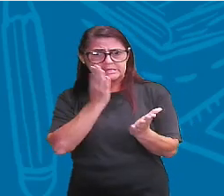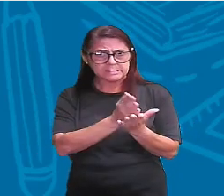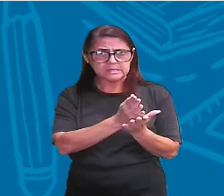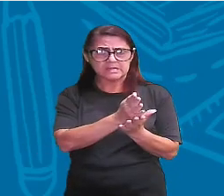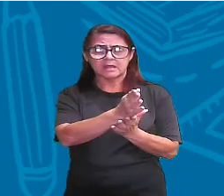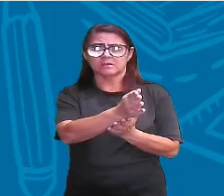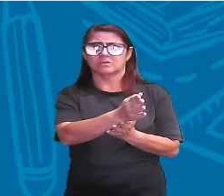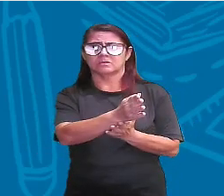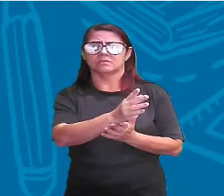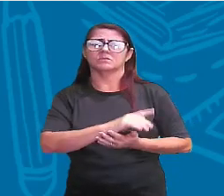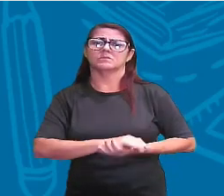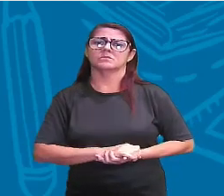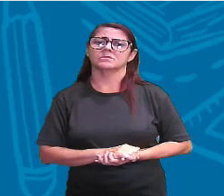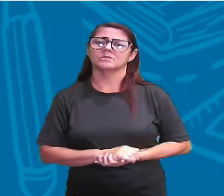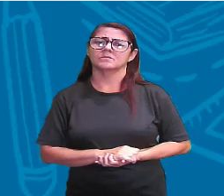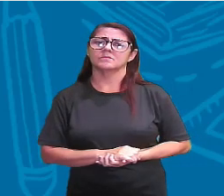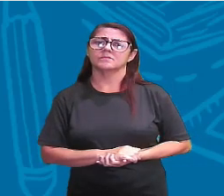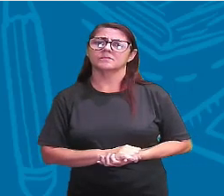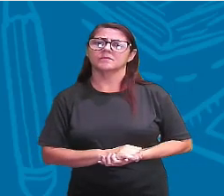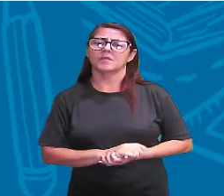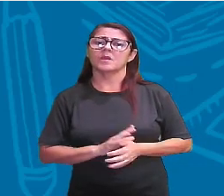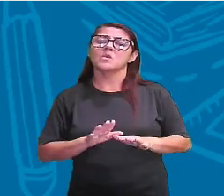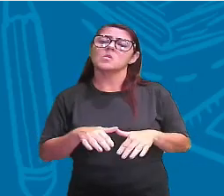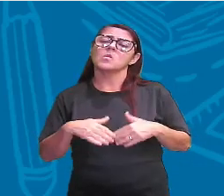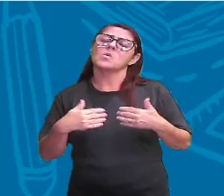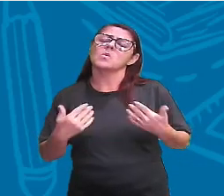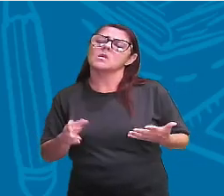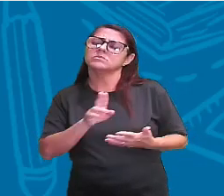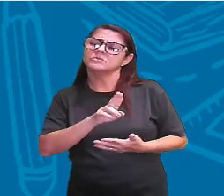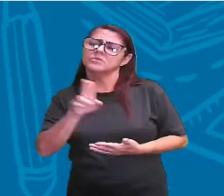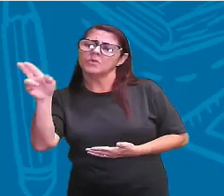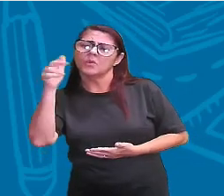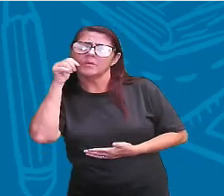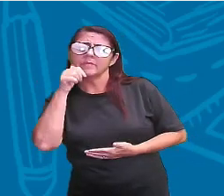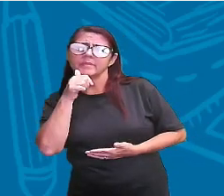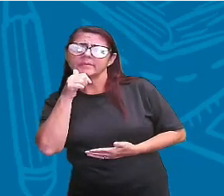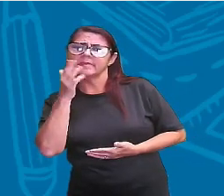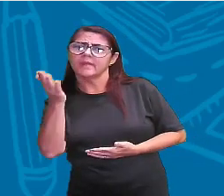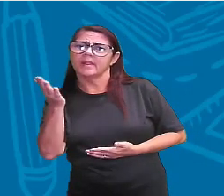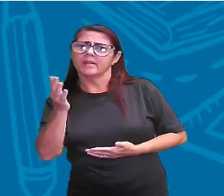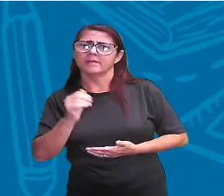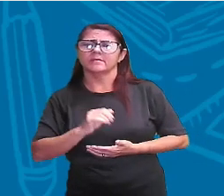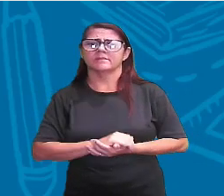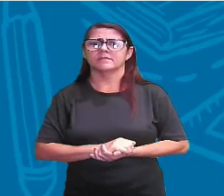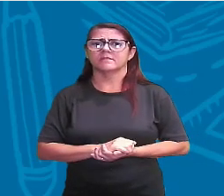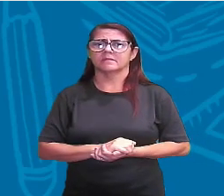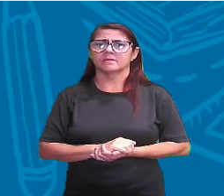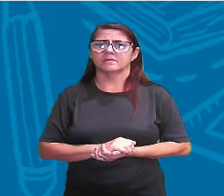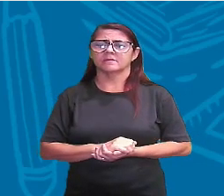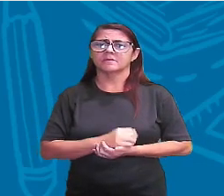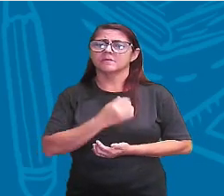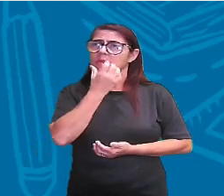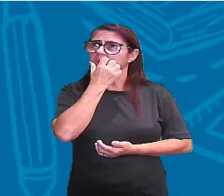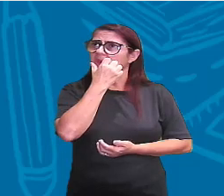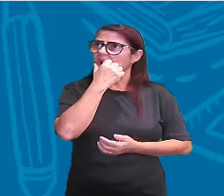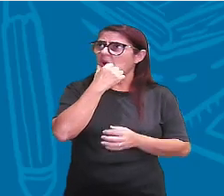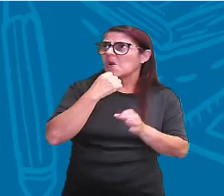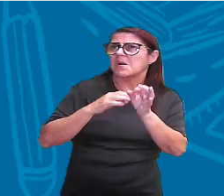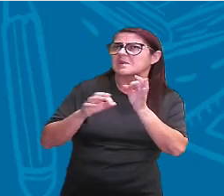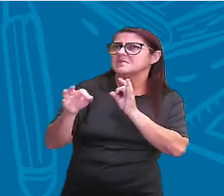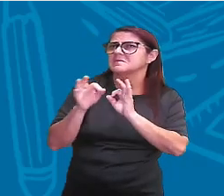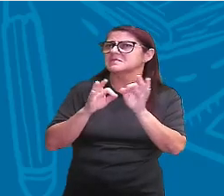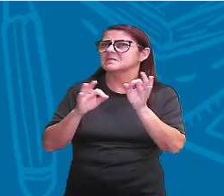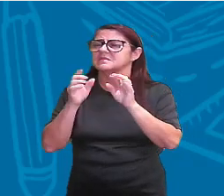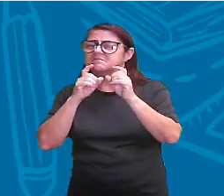is her name? Qual é o nome dela? Mas a forma indireta é como se eu fosse organizar a